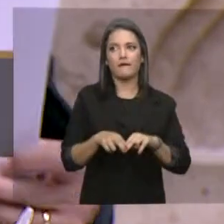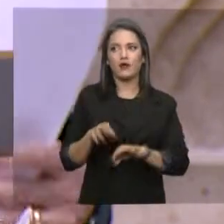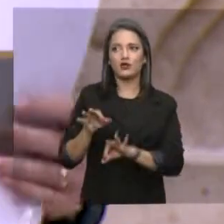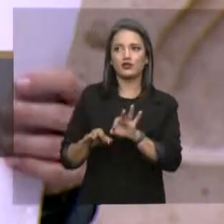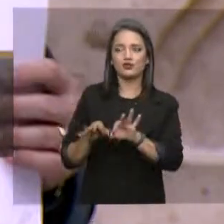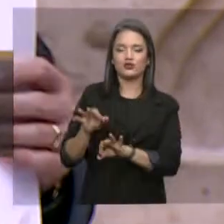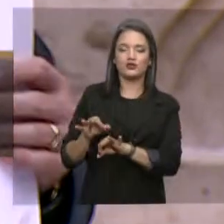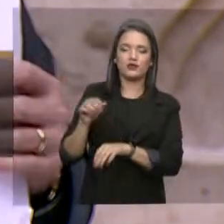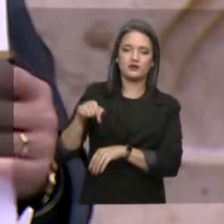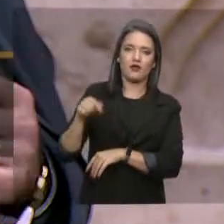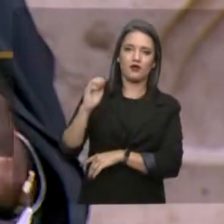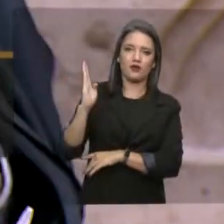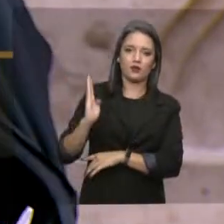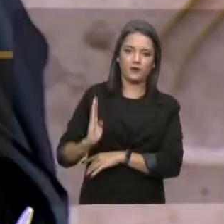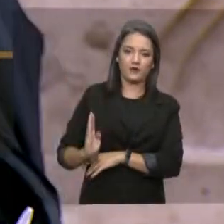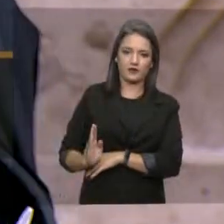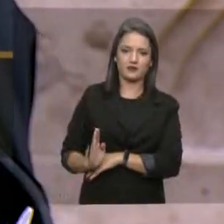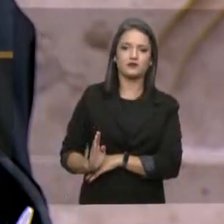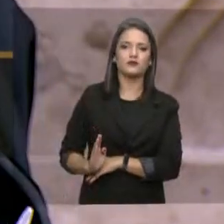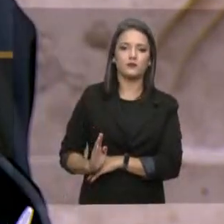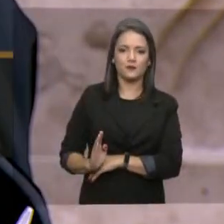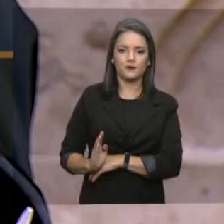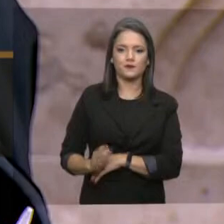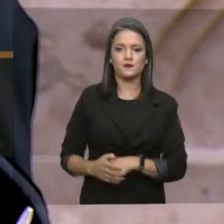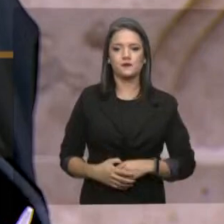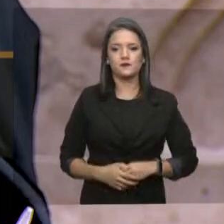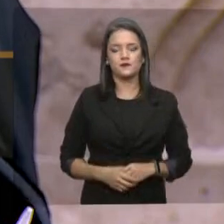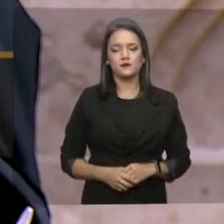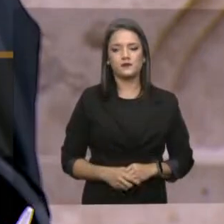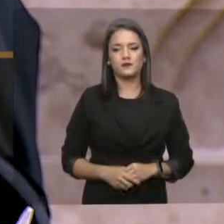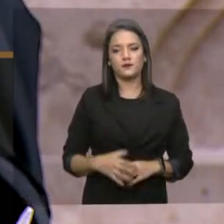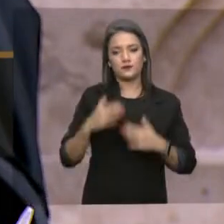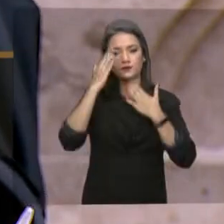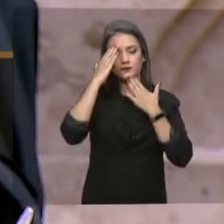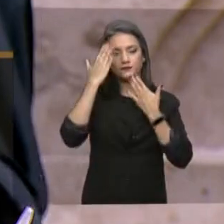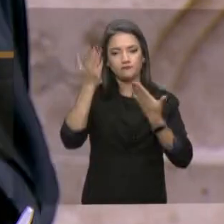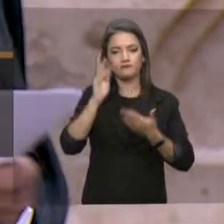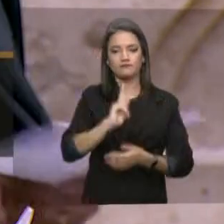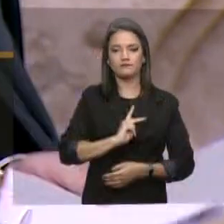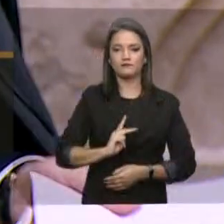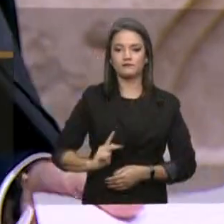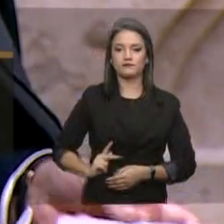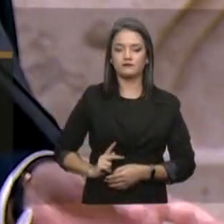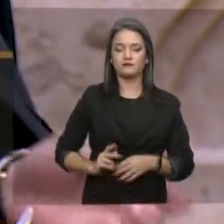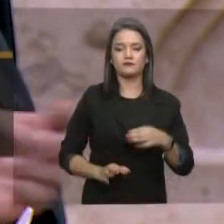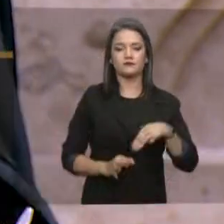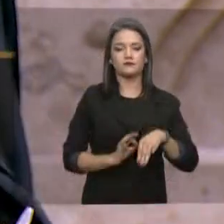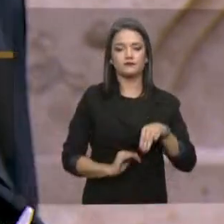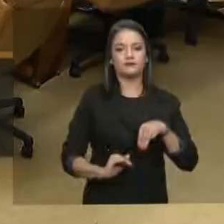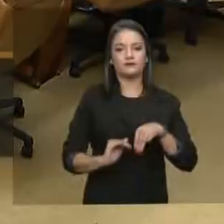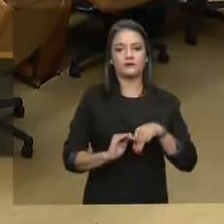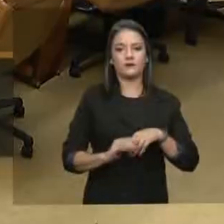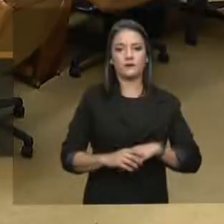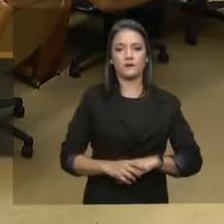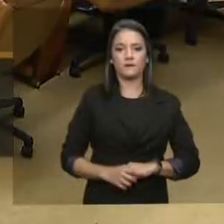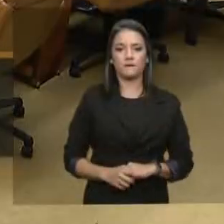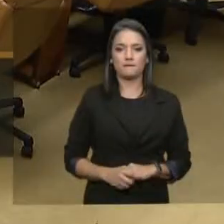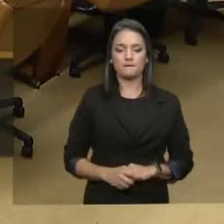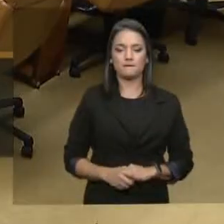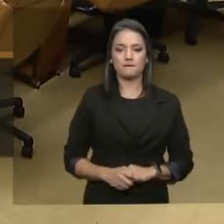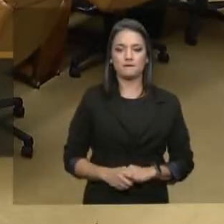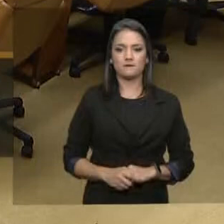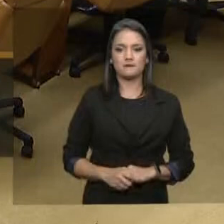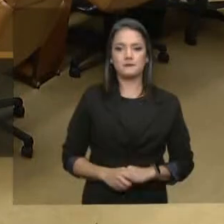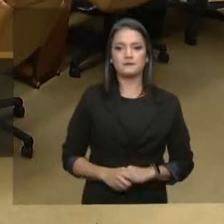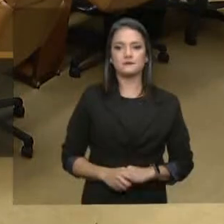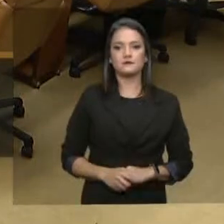formal que se pretende aqui pela defesa. Muito obrigado, senhora presidente, senhoras ministras, senhor ministro.